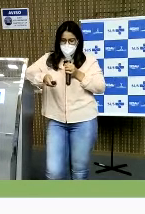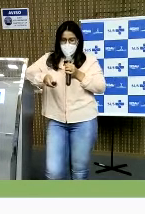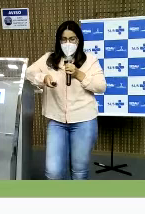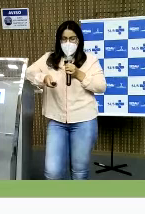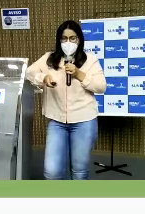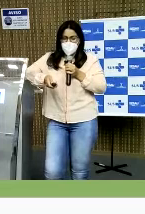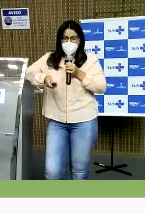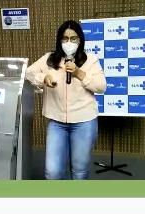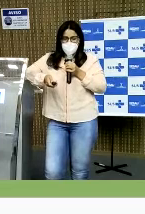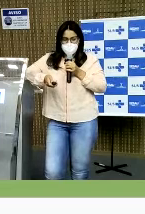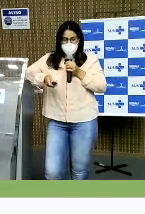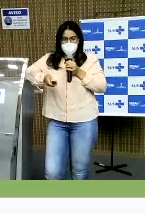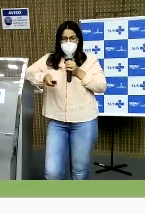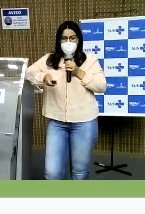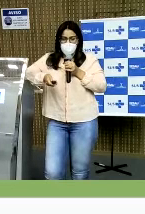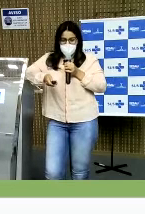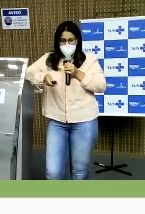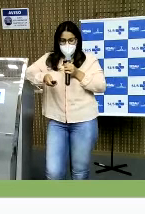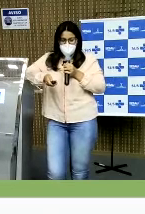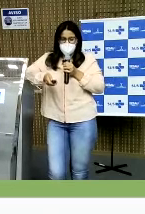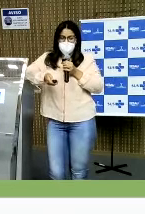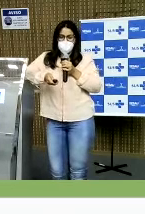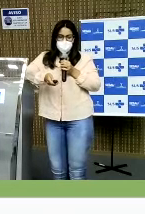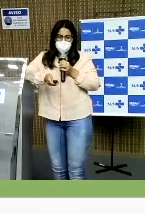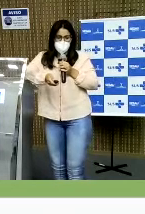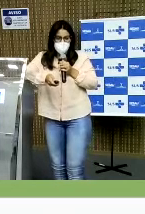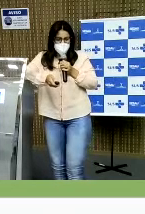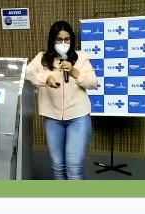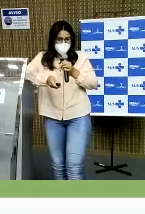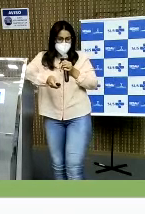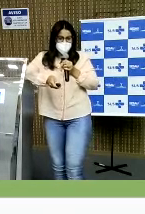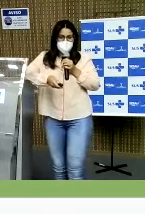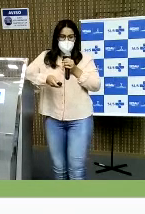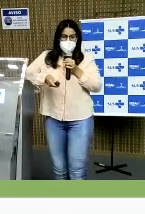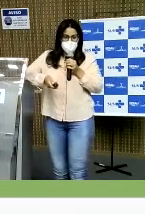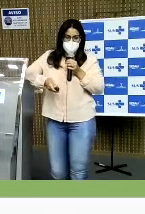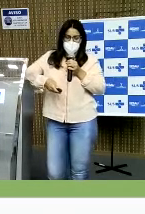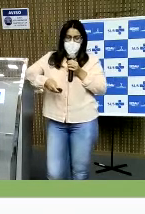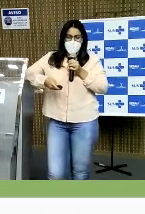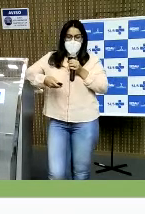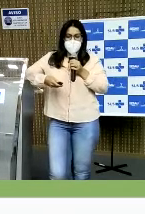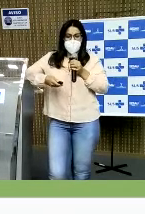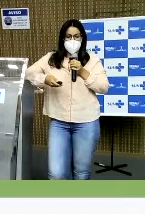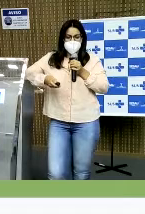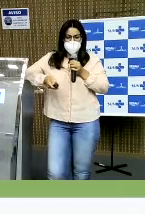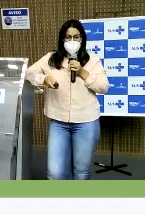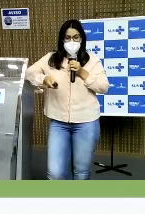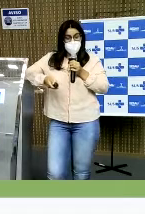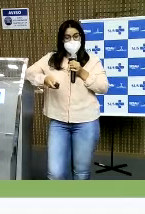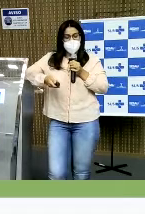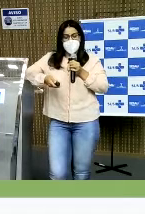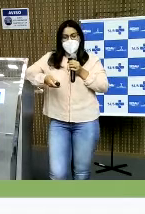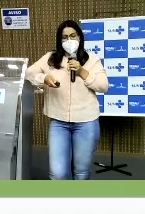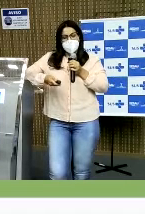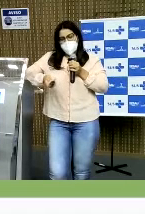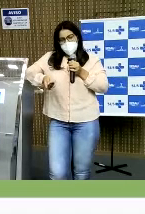11. No primeiro semestre de 2021, 4. A porcentagem de tratamentos prescritos adequadamente às gestantes com